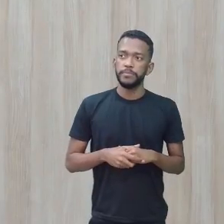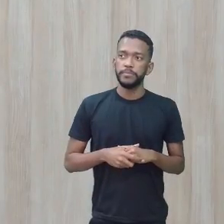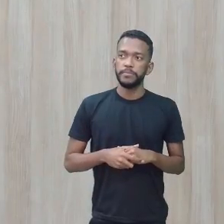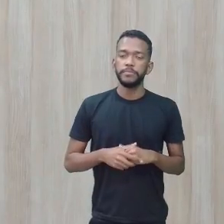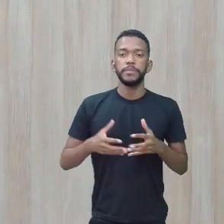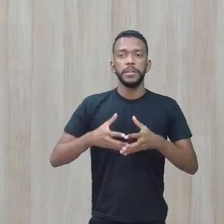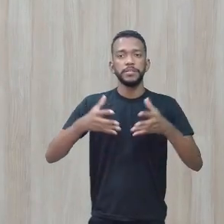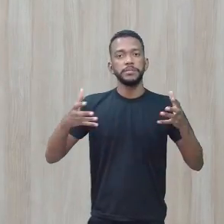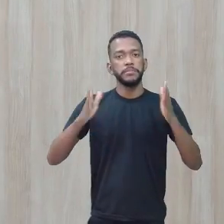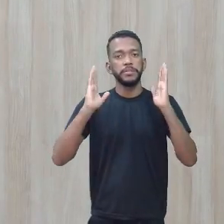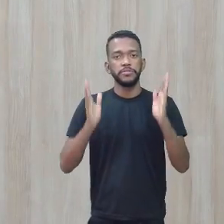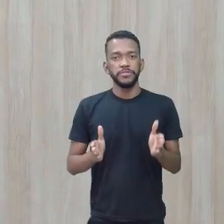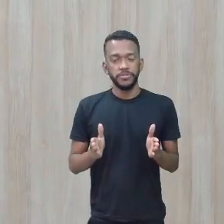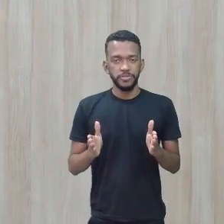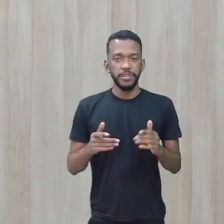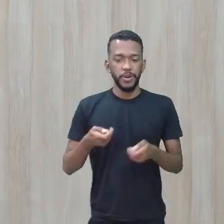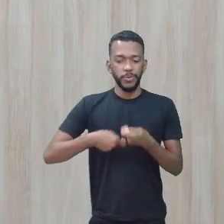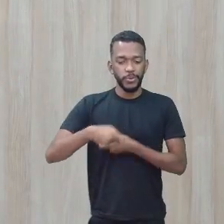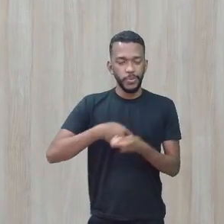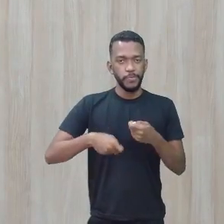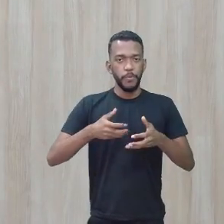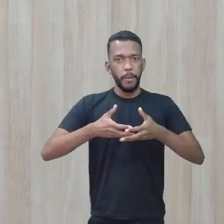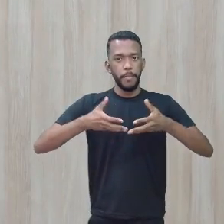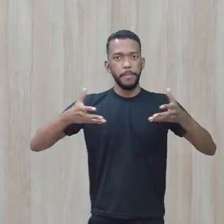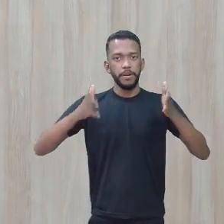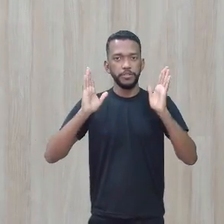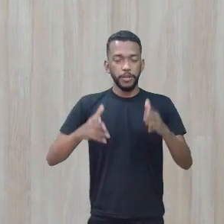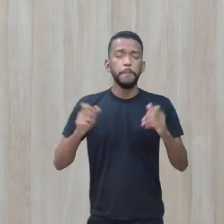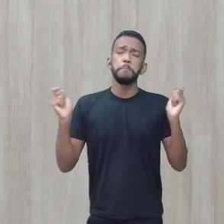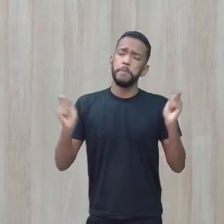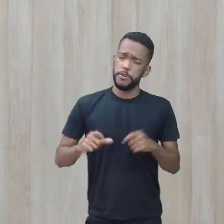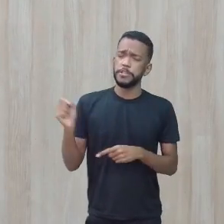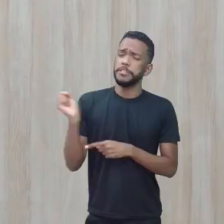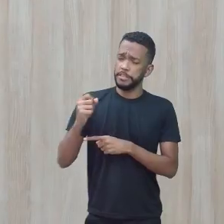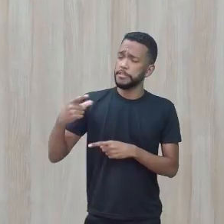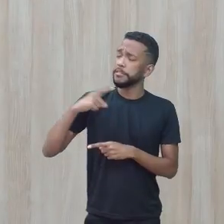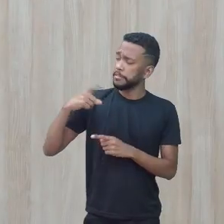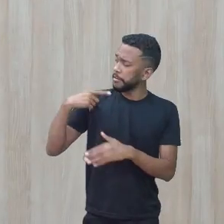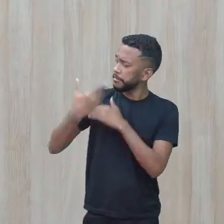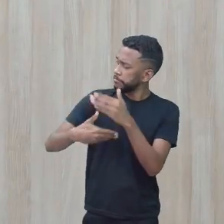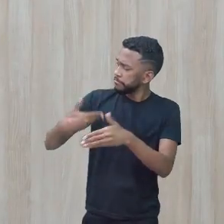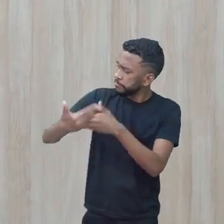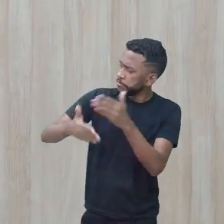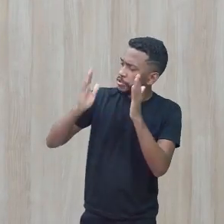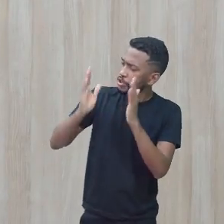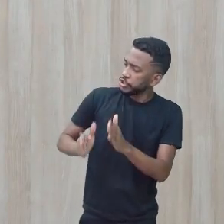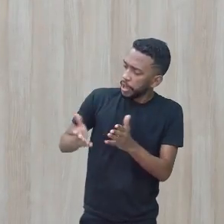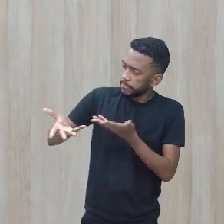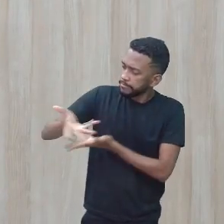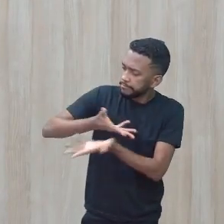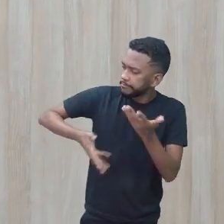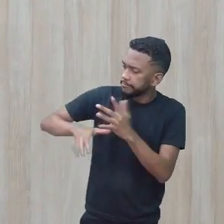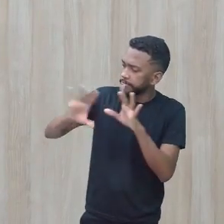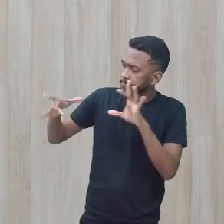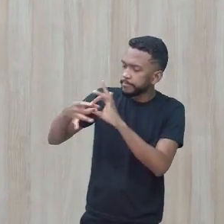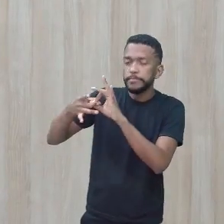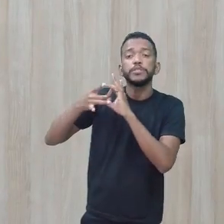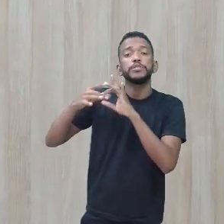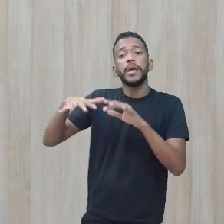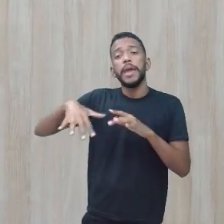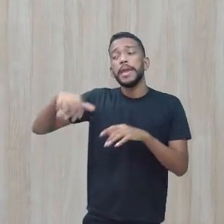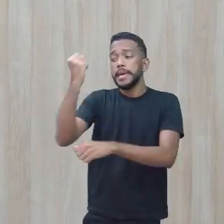de crescimento econômico, certo? Que pode ser relacionado também com o